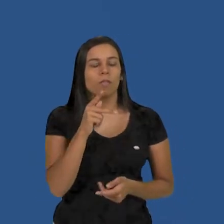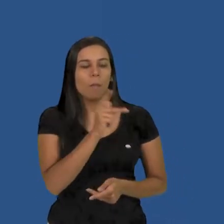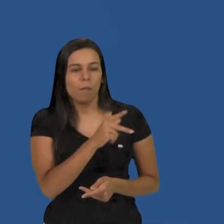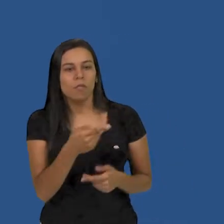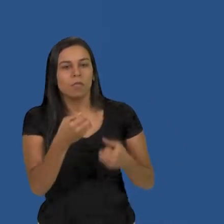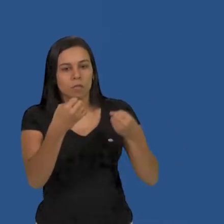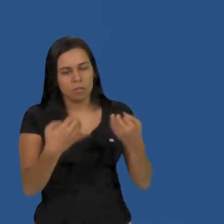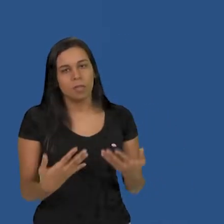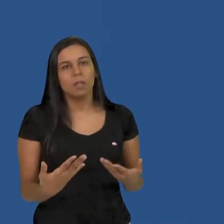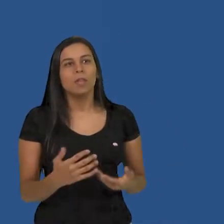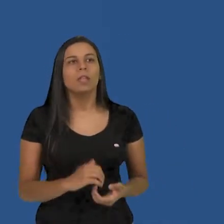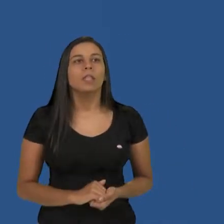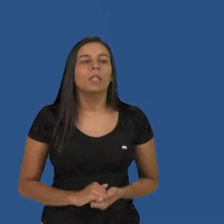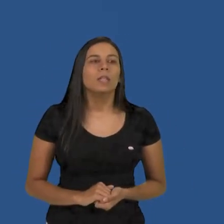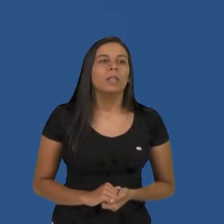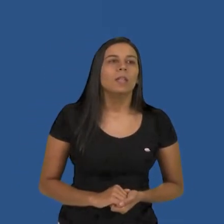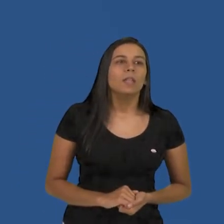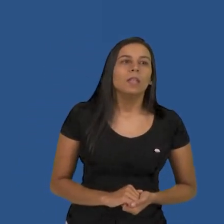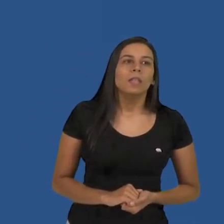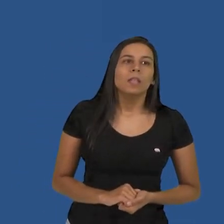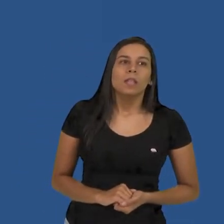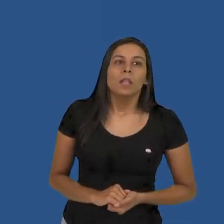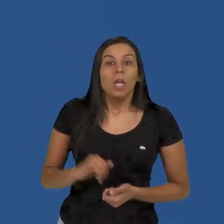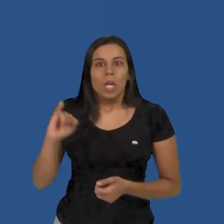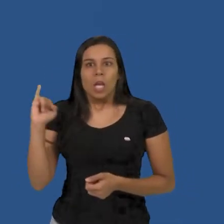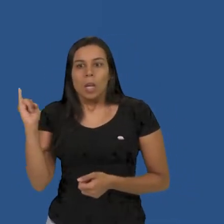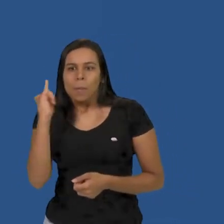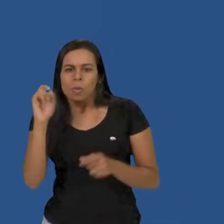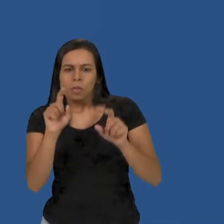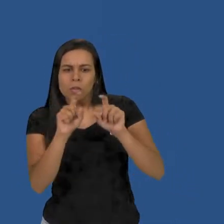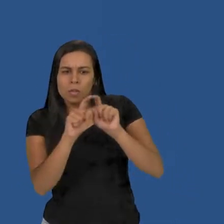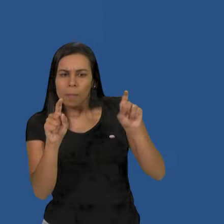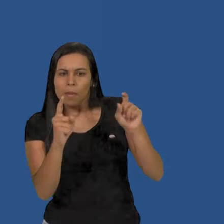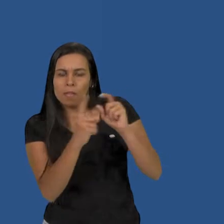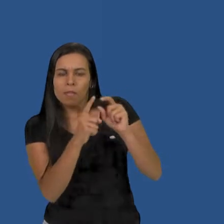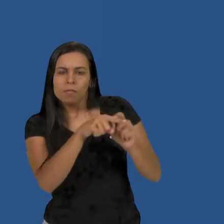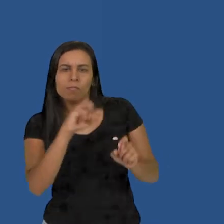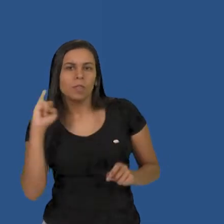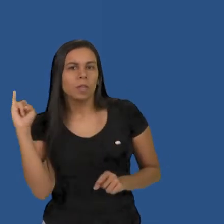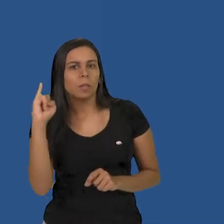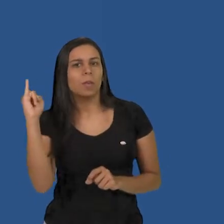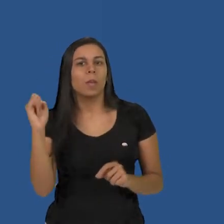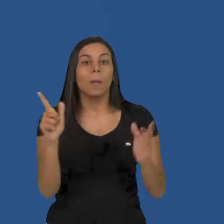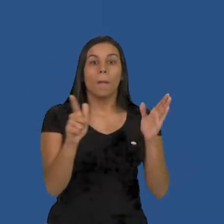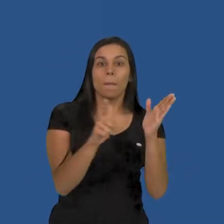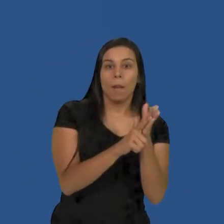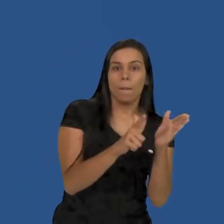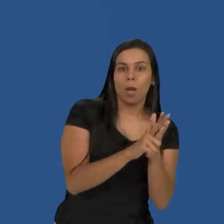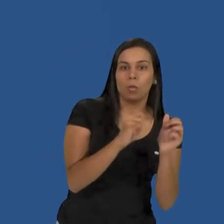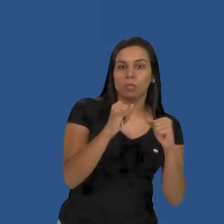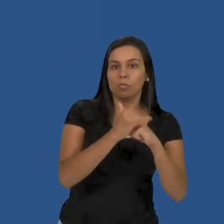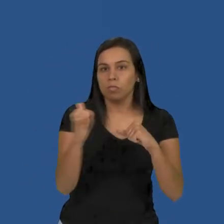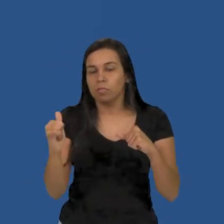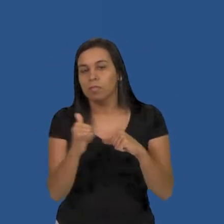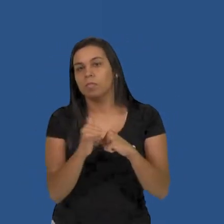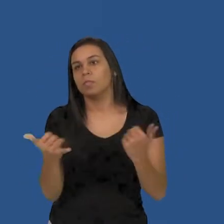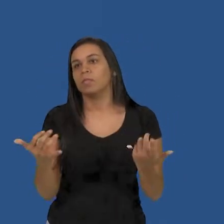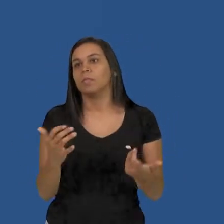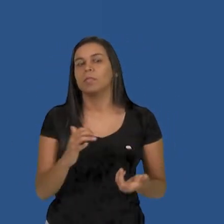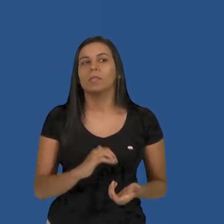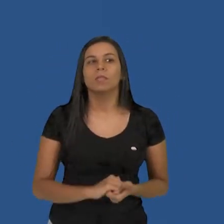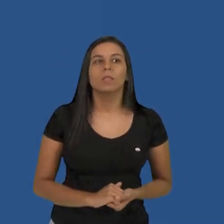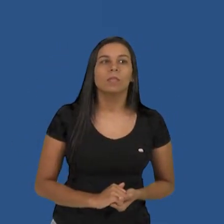aqui de palavras conhecidas, né? Importante, tá? Importante. Papel e eletricidade, tá? Então, ela está dizendo que